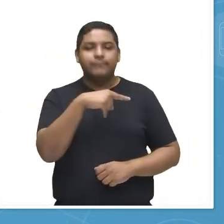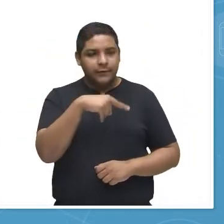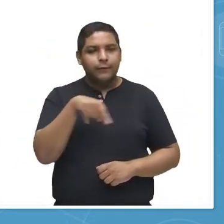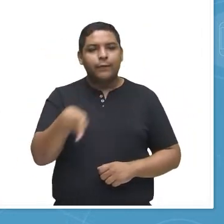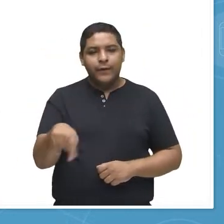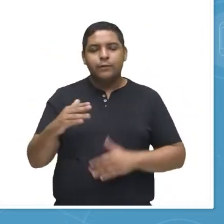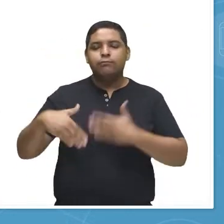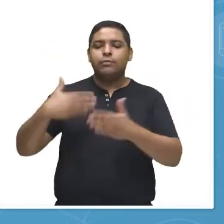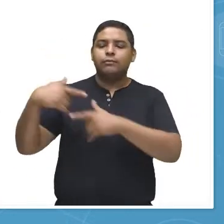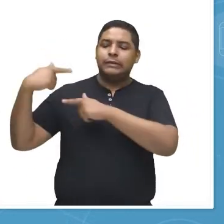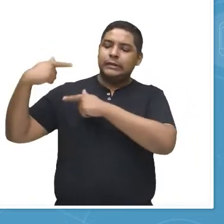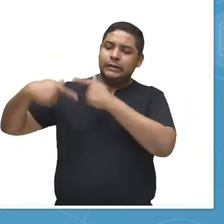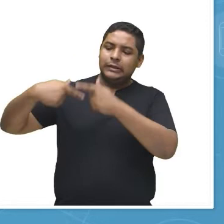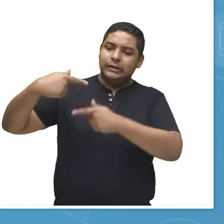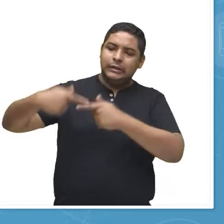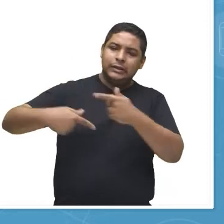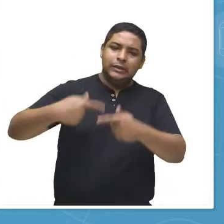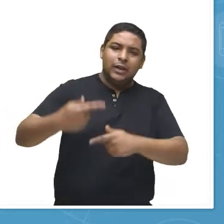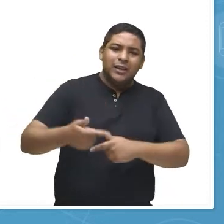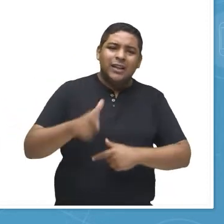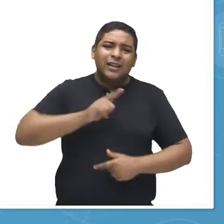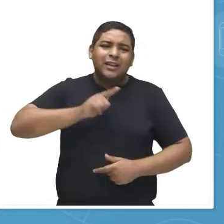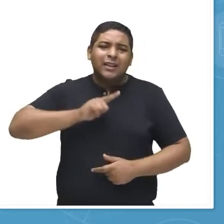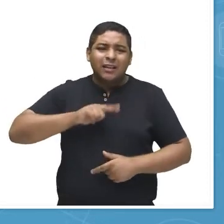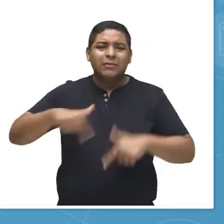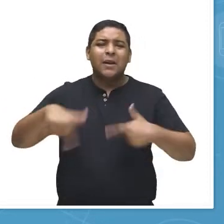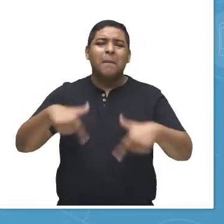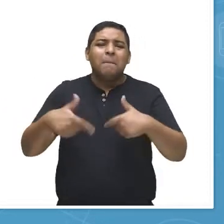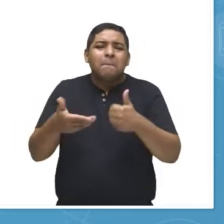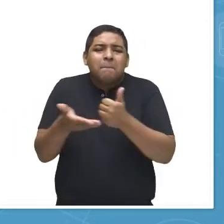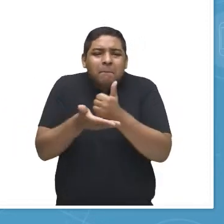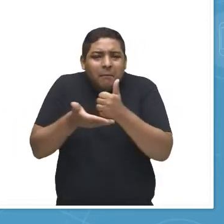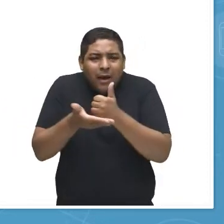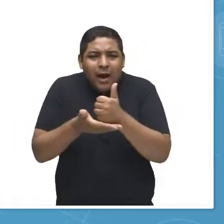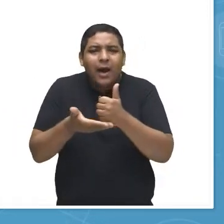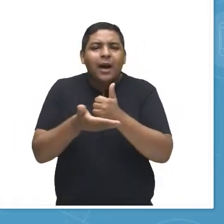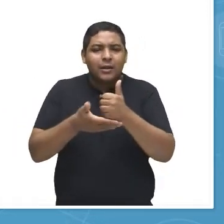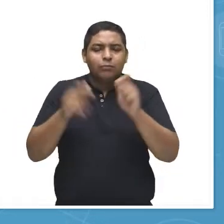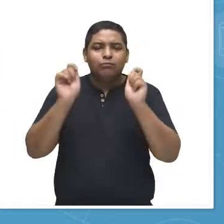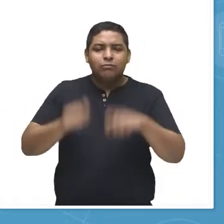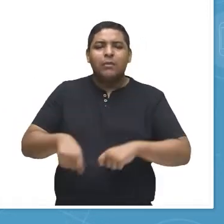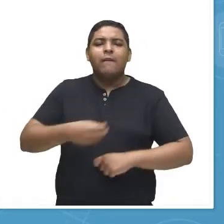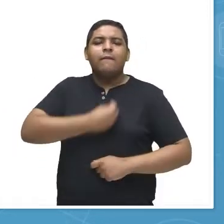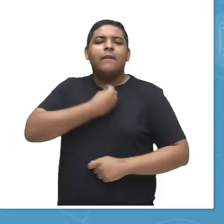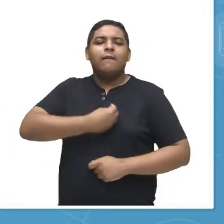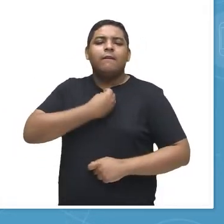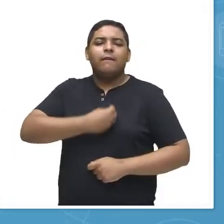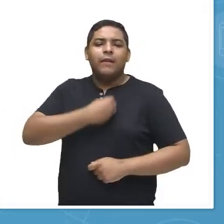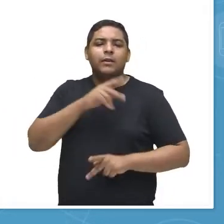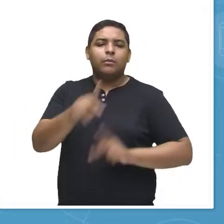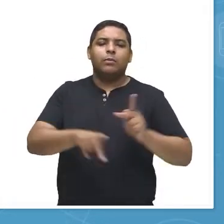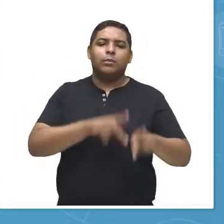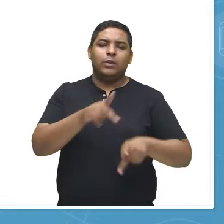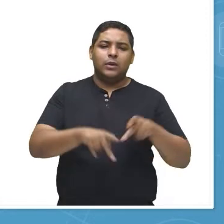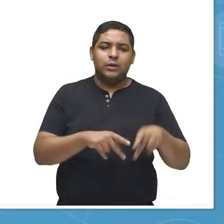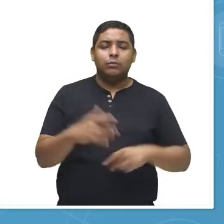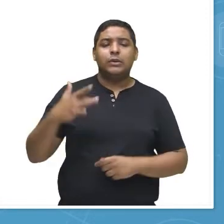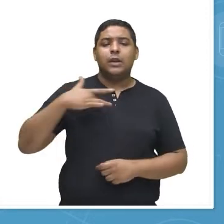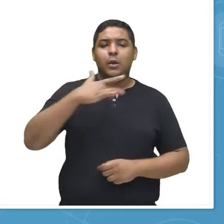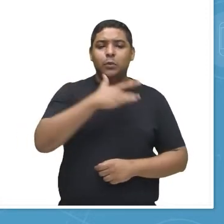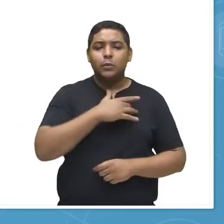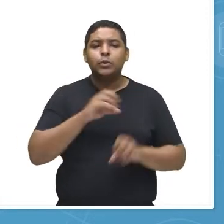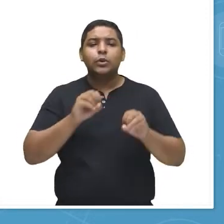Garantir serviços básicos, elementares para a garantia da sobrevivência da população. saúde,